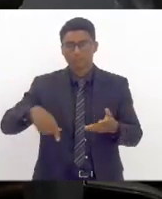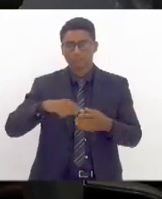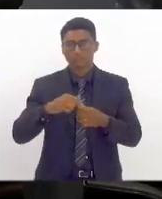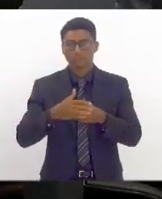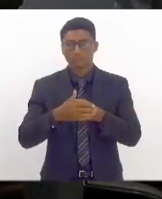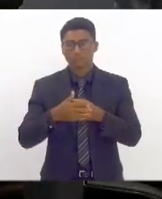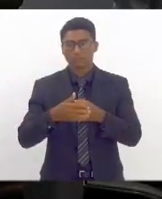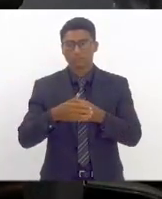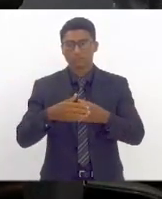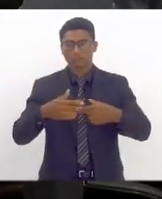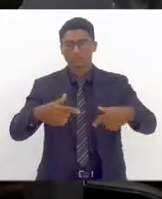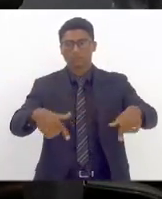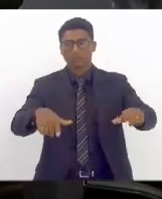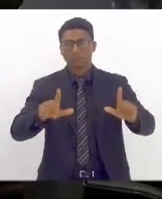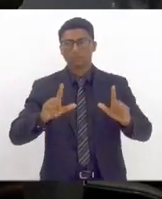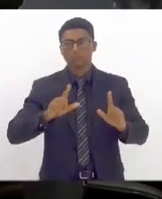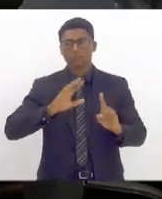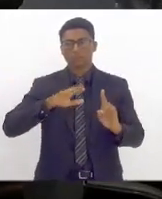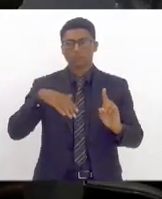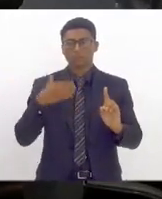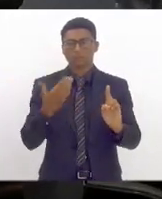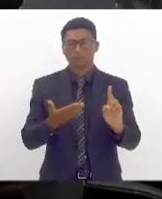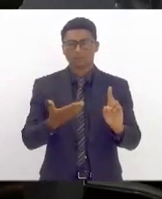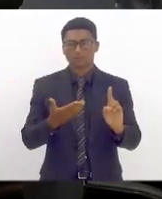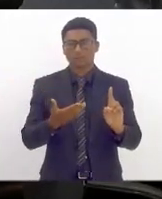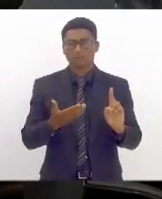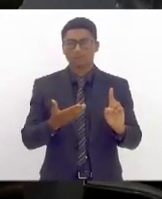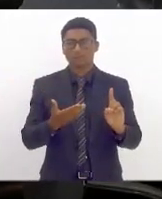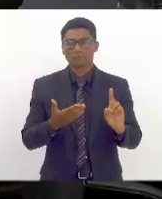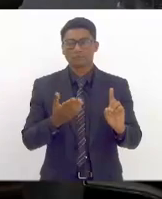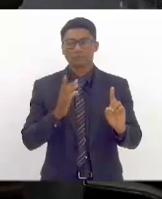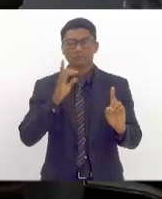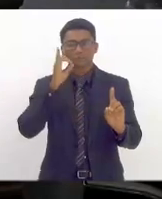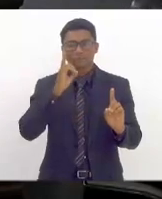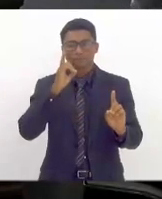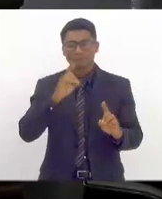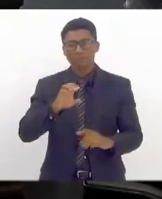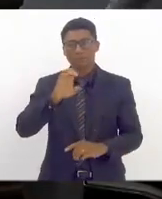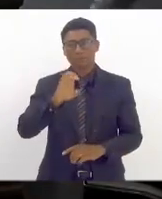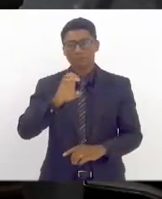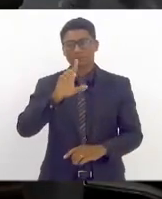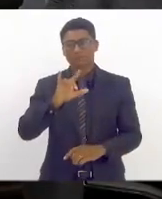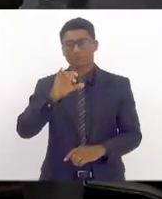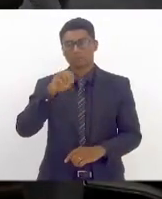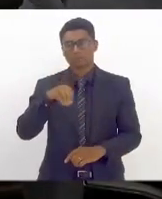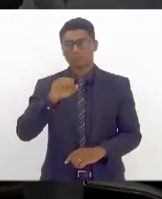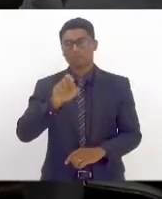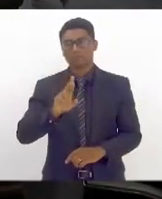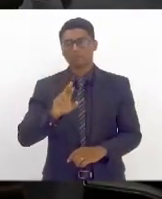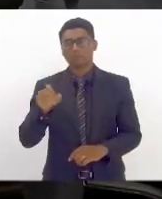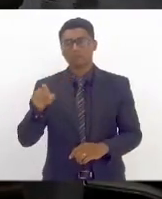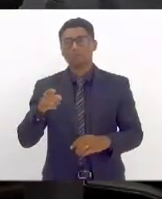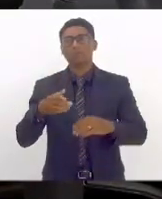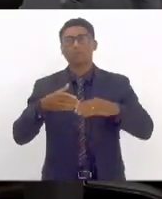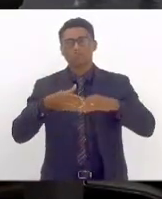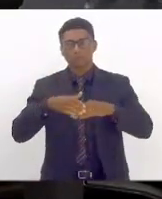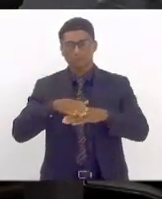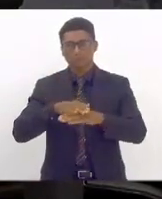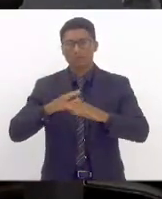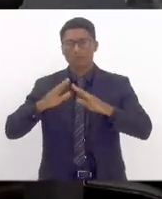trazer uma homenagem para poder o deputado estadual ele é o Marco ele guardar na sua